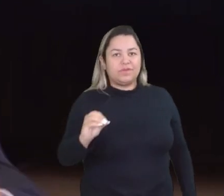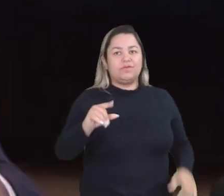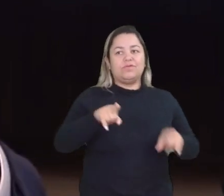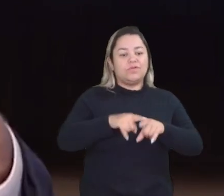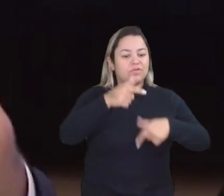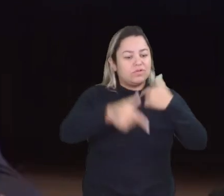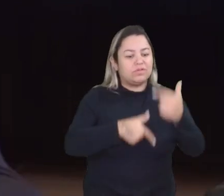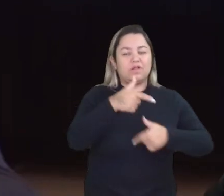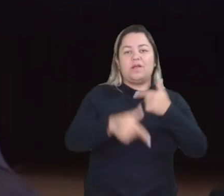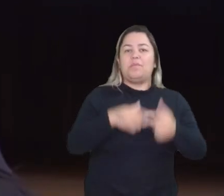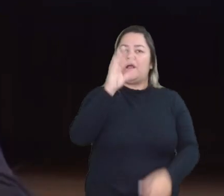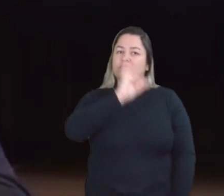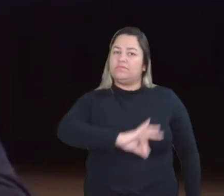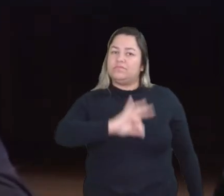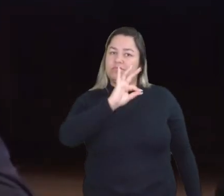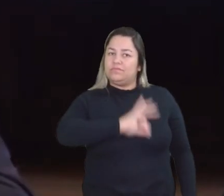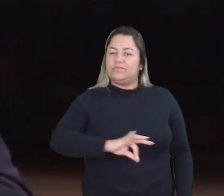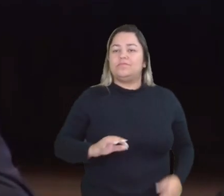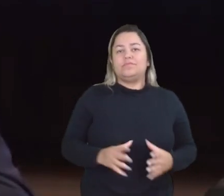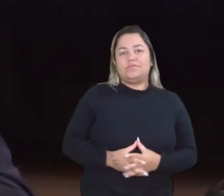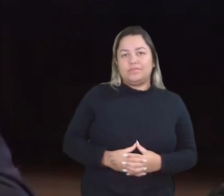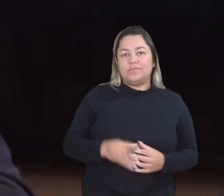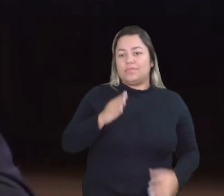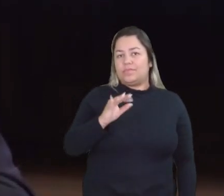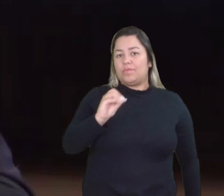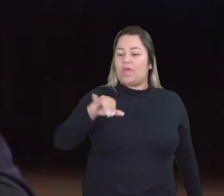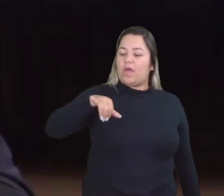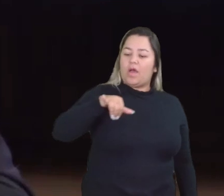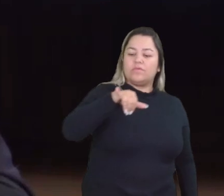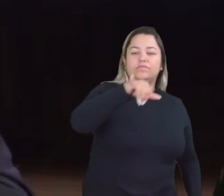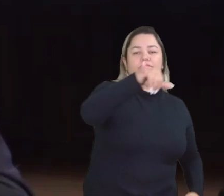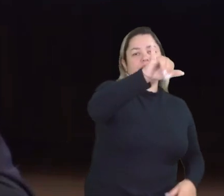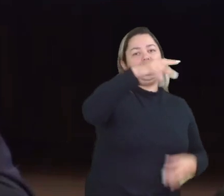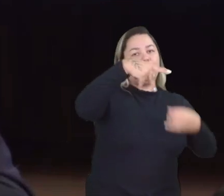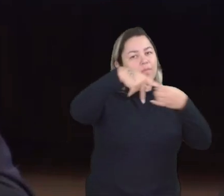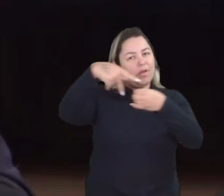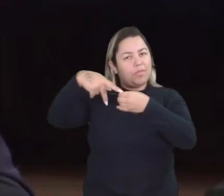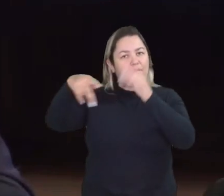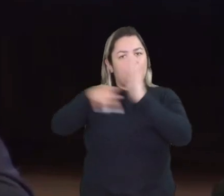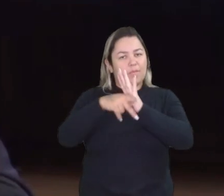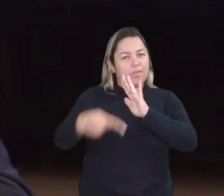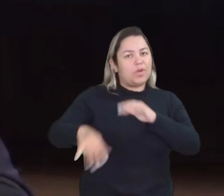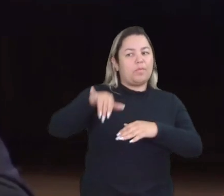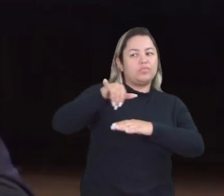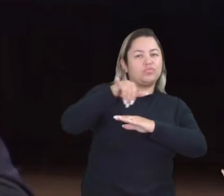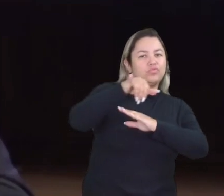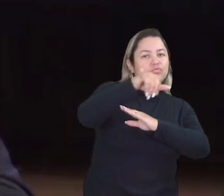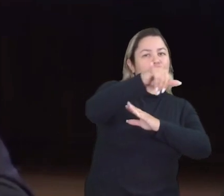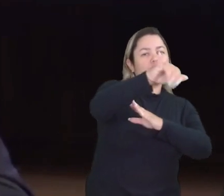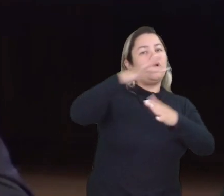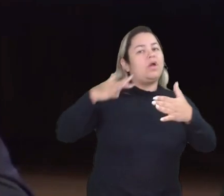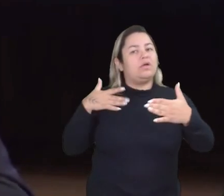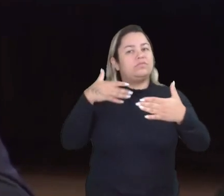gera emprego, renda aqui no Brasil, inclusive para biocombustível para aviação, combustível para aviões, cada vez mais